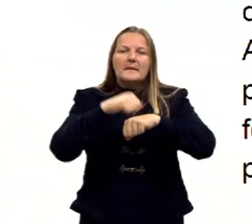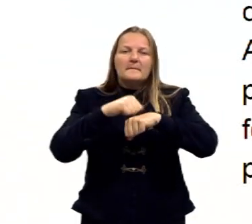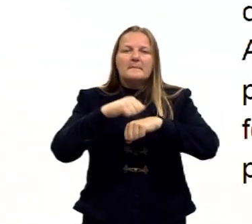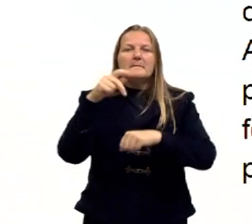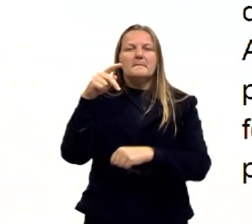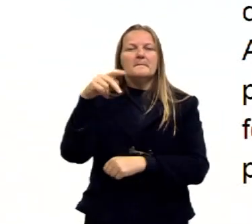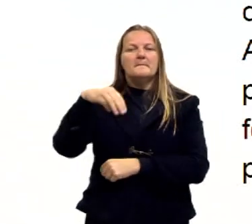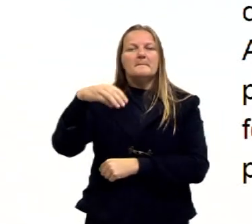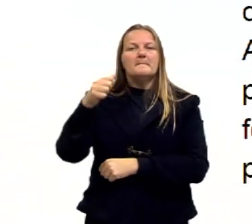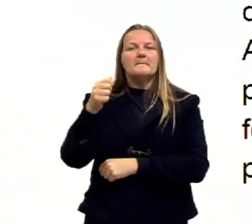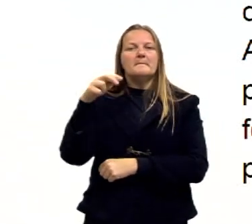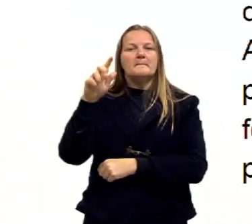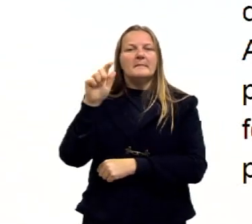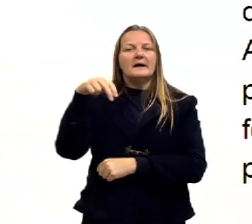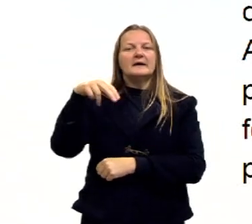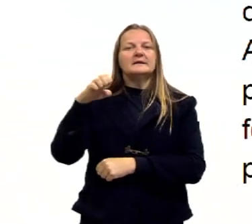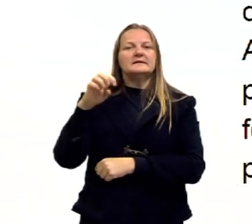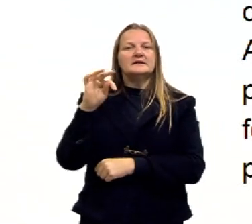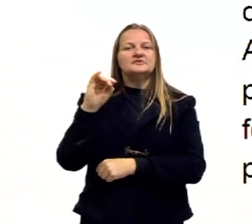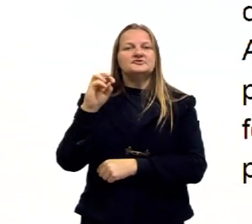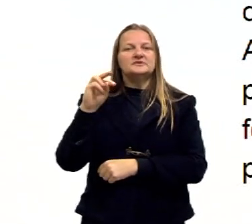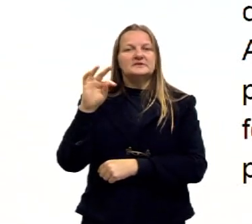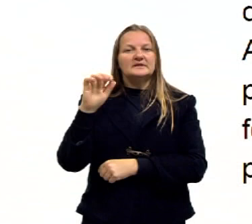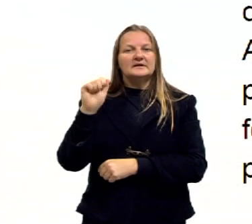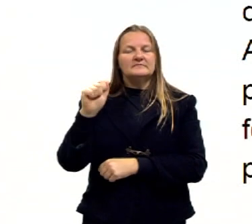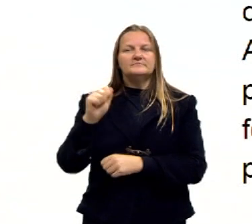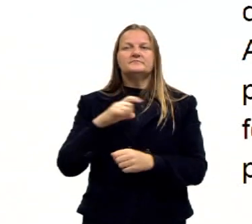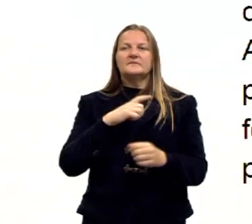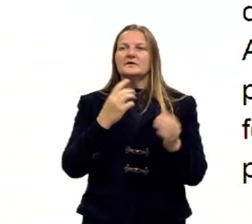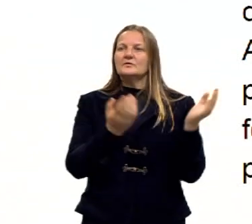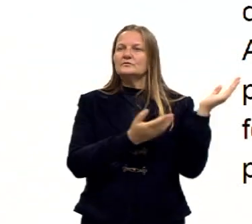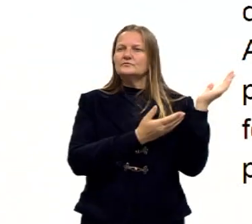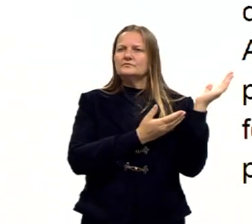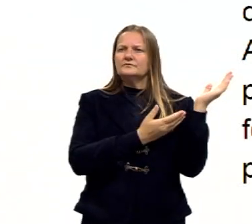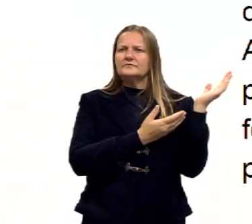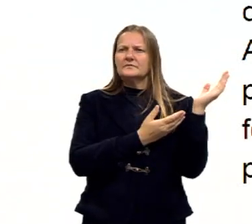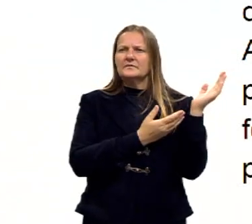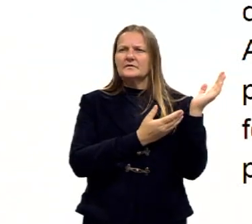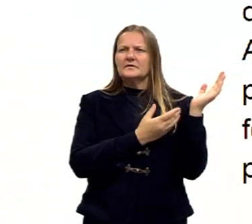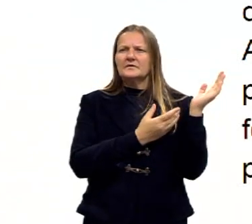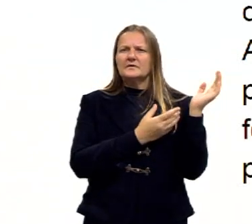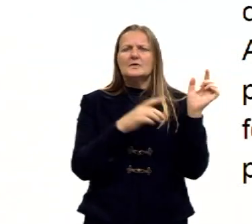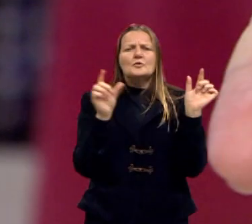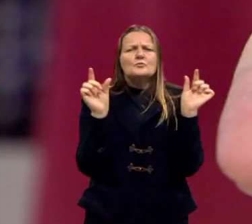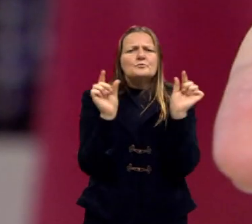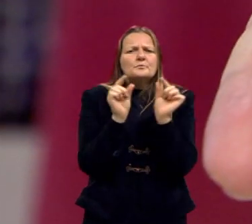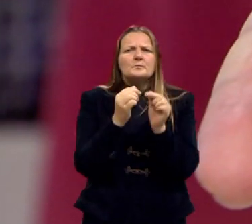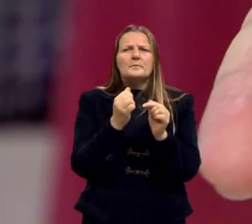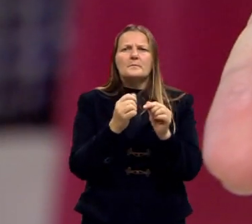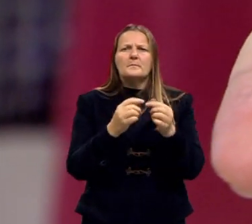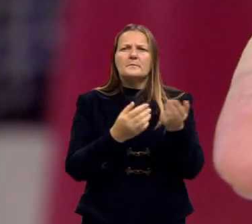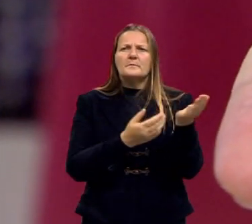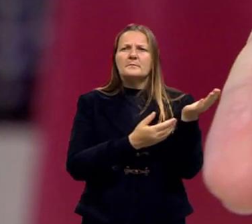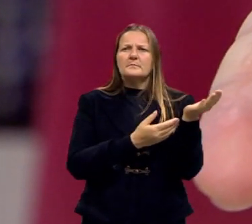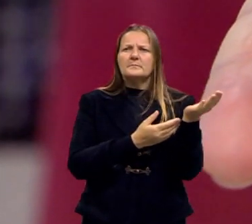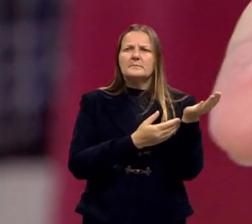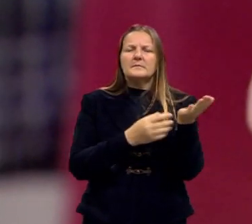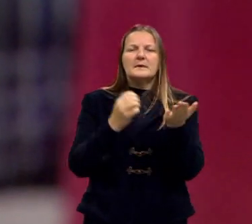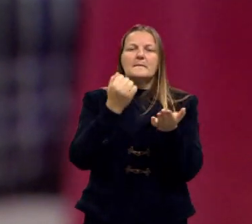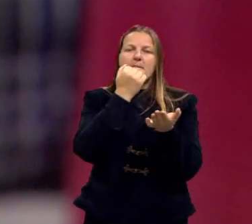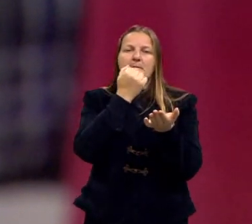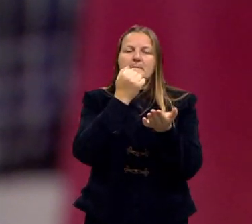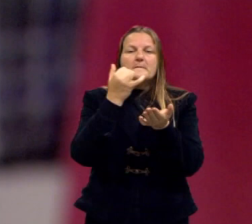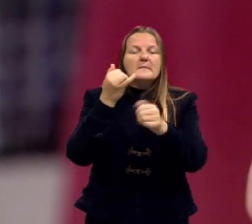foi colocado aqui né colocou no slide E aí tá aqui tá uma Ela é super pequena né Ela é um